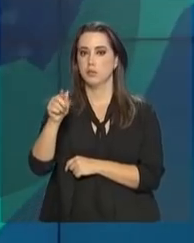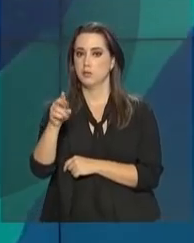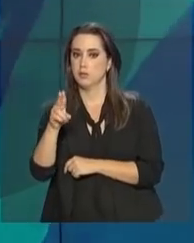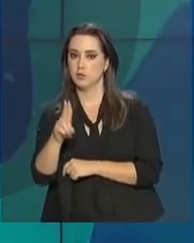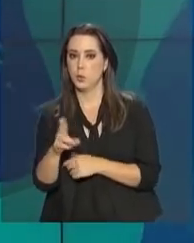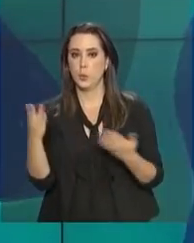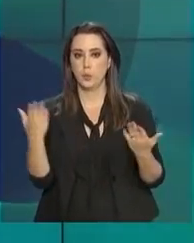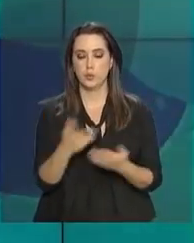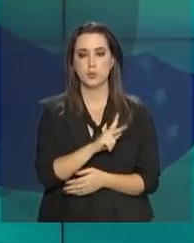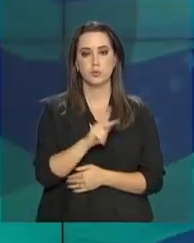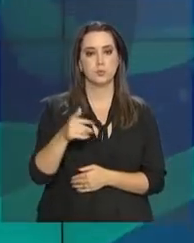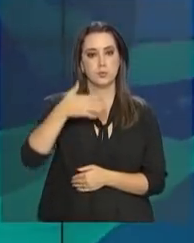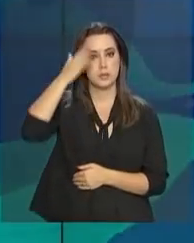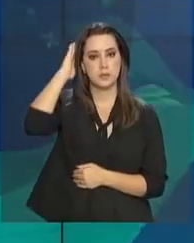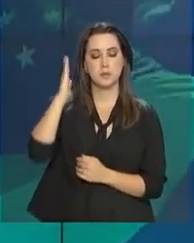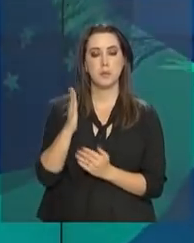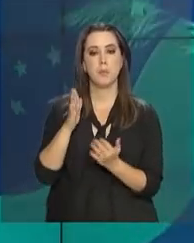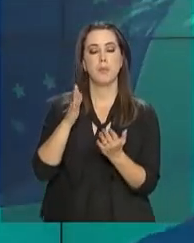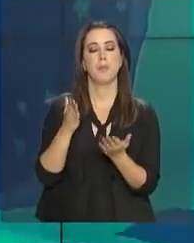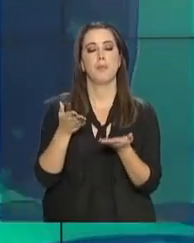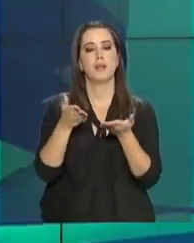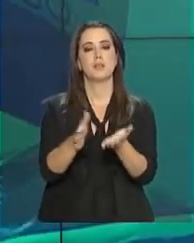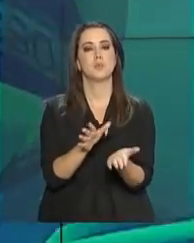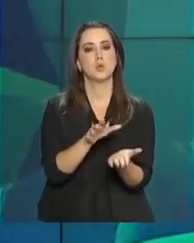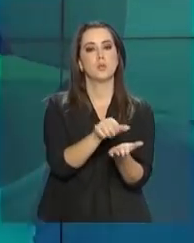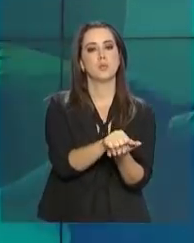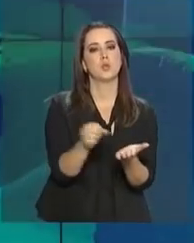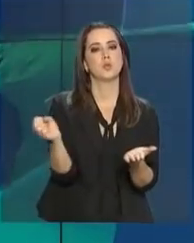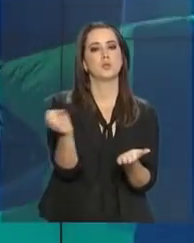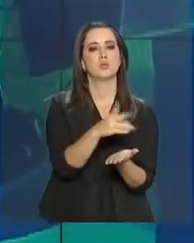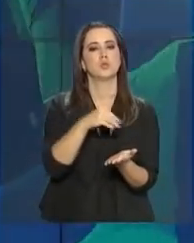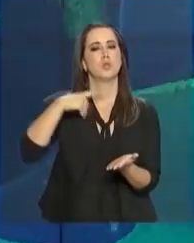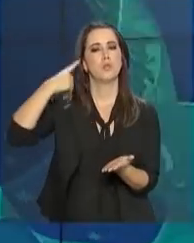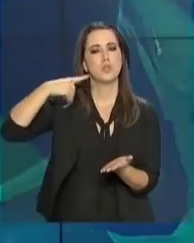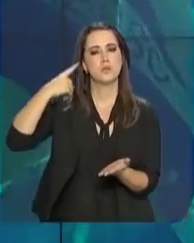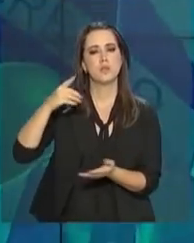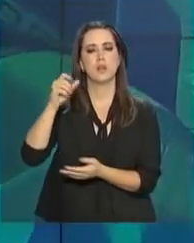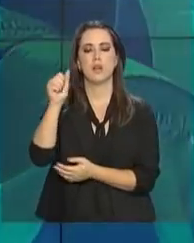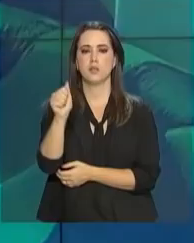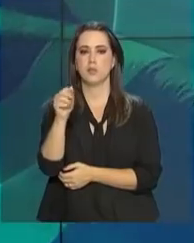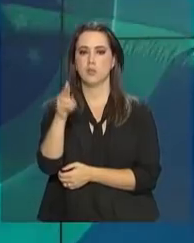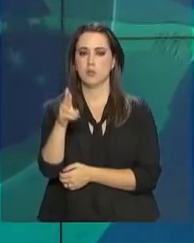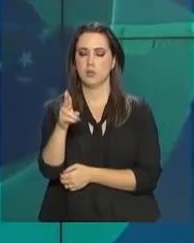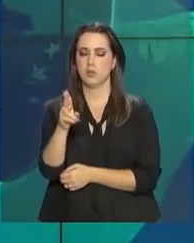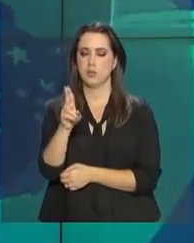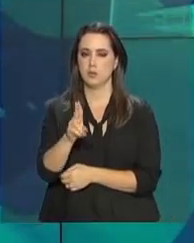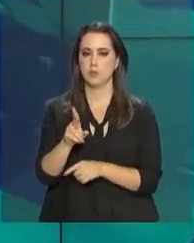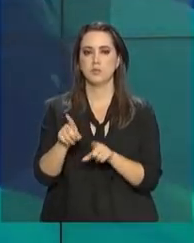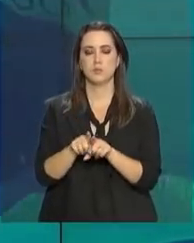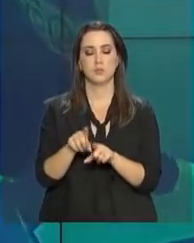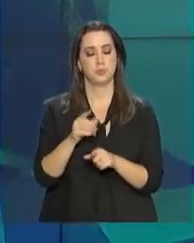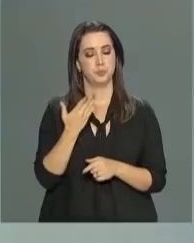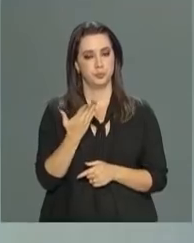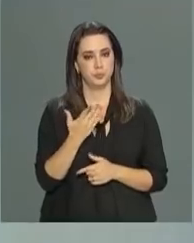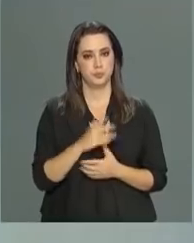hoje o presidente michel temer participou da posse do novo defensor público-geral federal